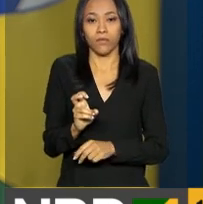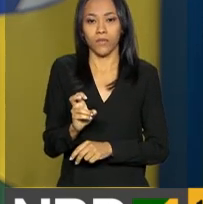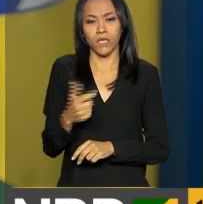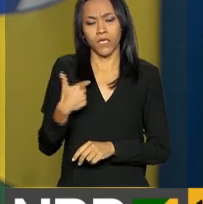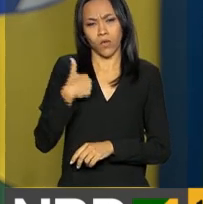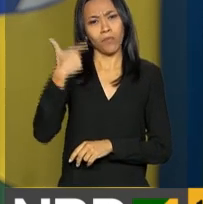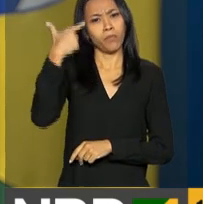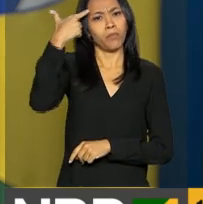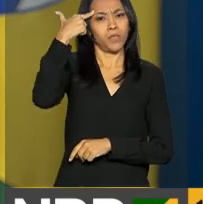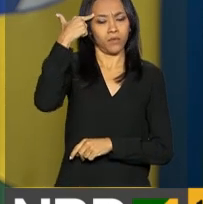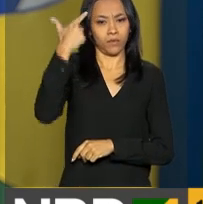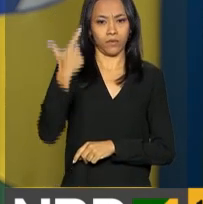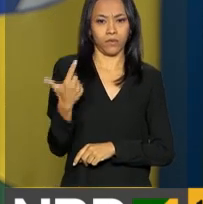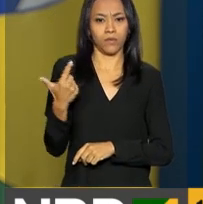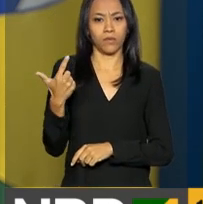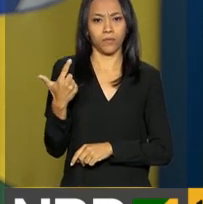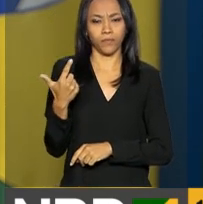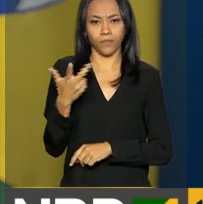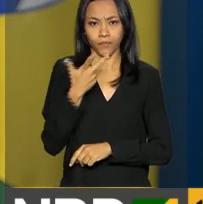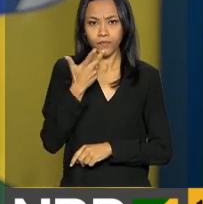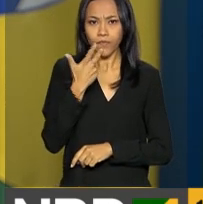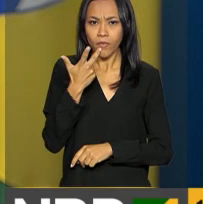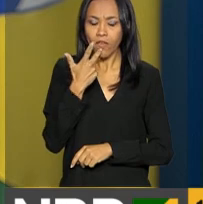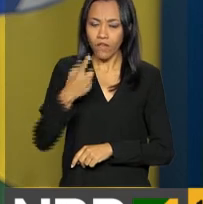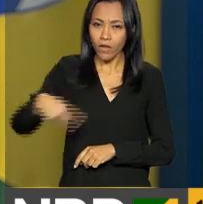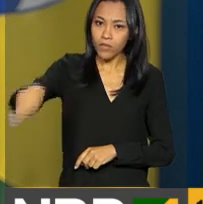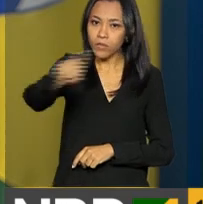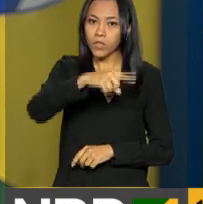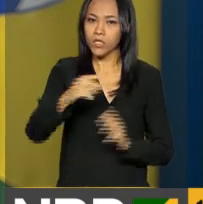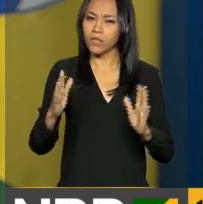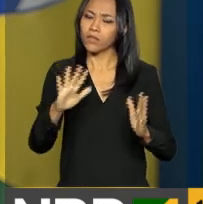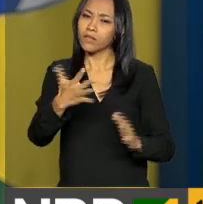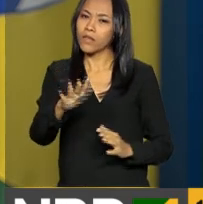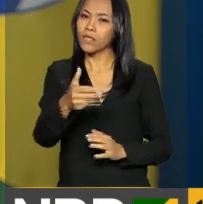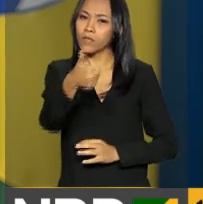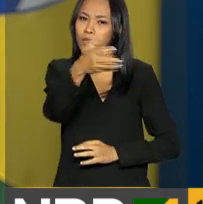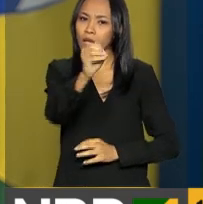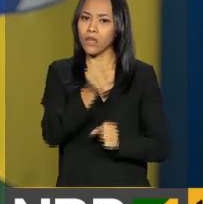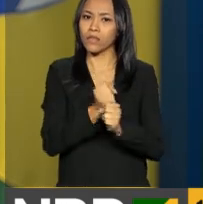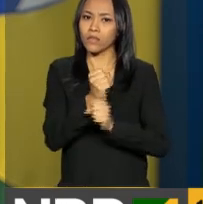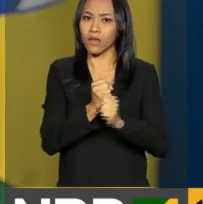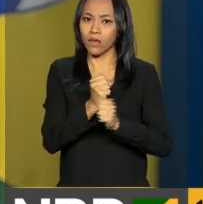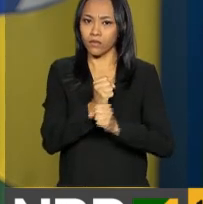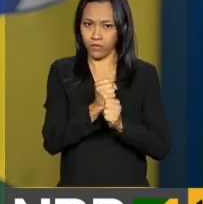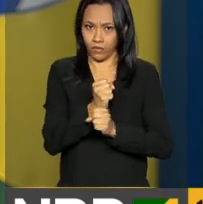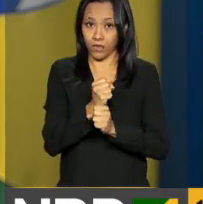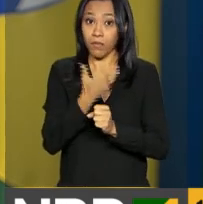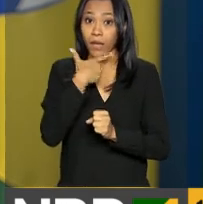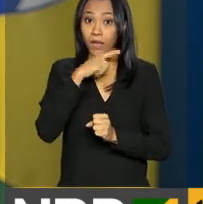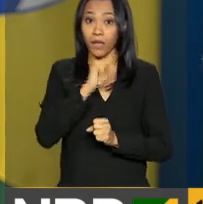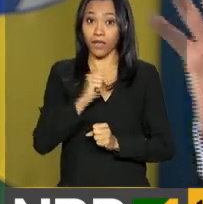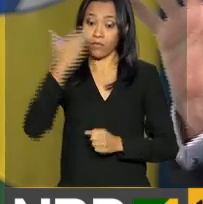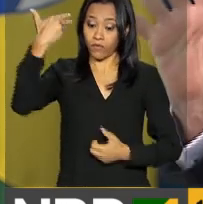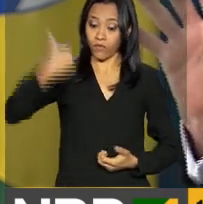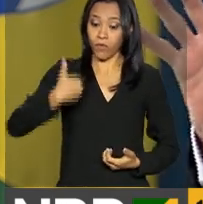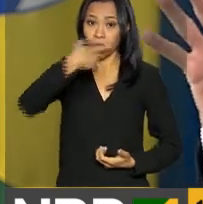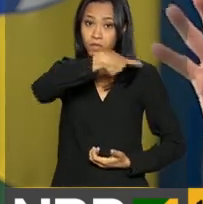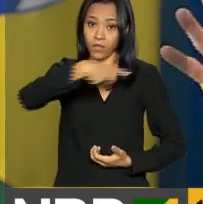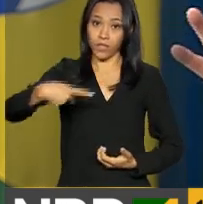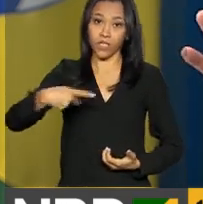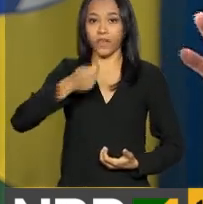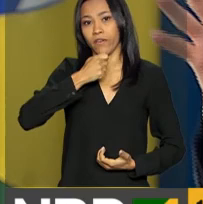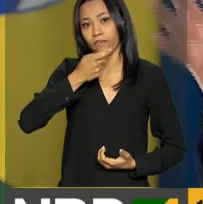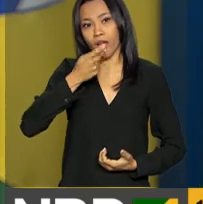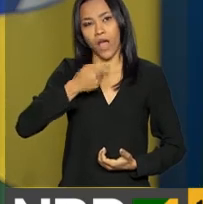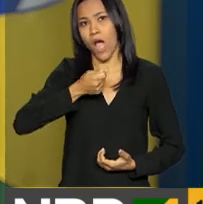seguinte, meus ministros, daqui uns 10 anos, certamente quem estiver presidindo o país vai dizer: olha, não vai dar para esperar os 20